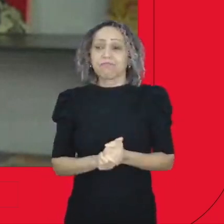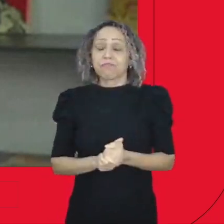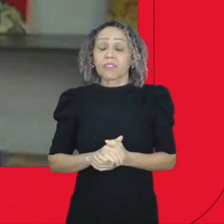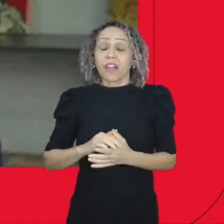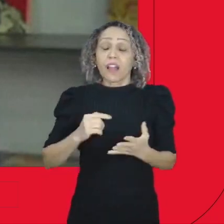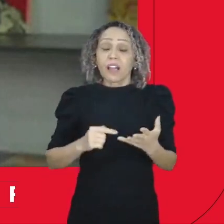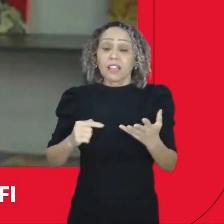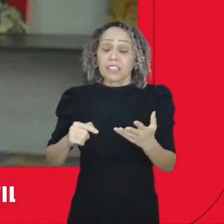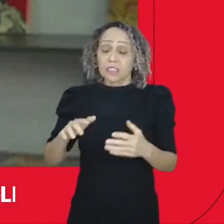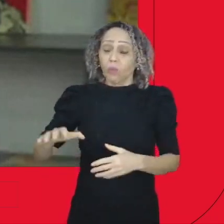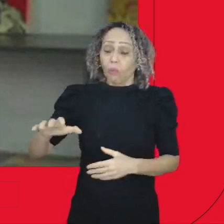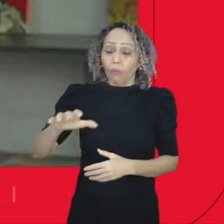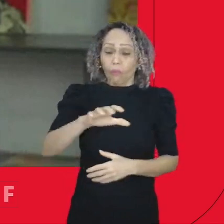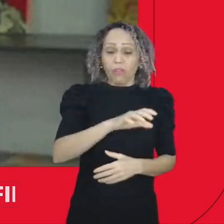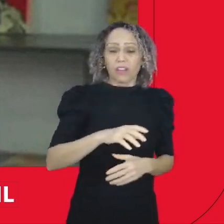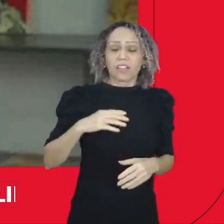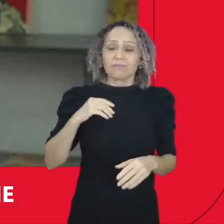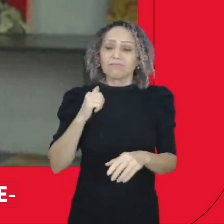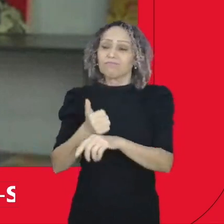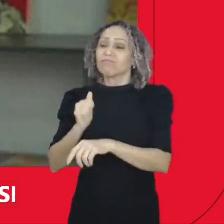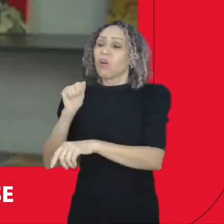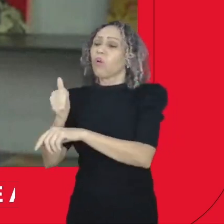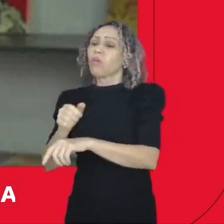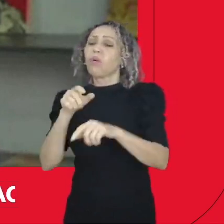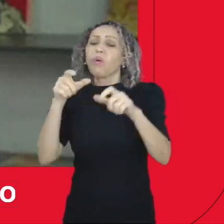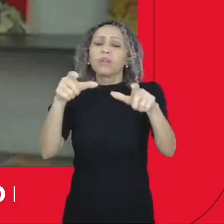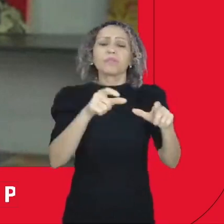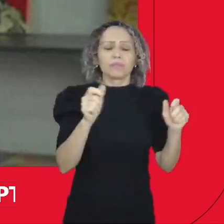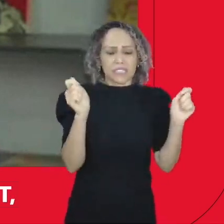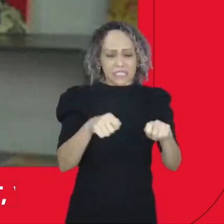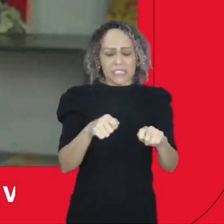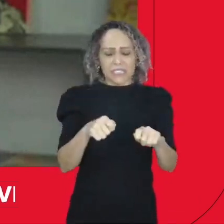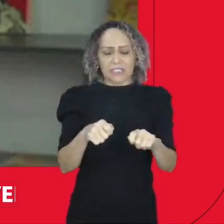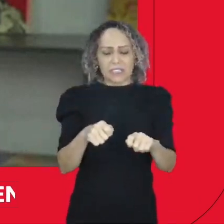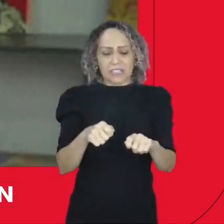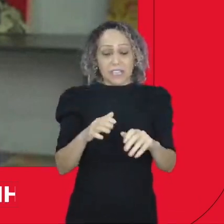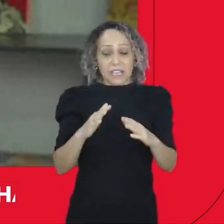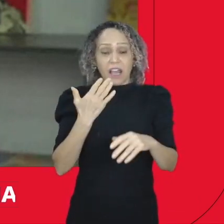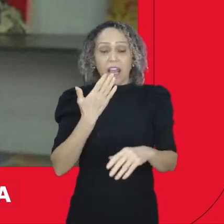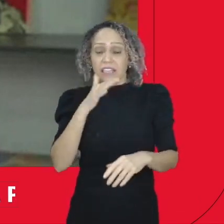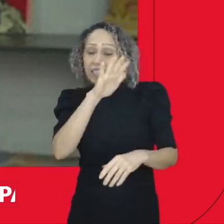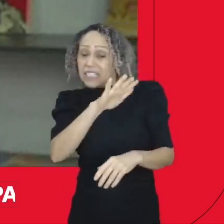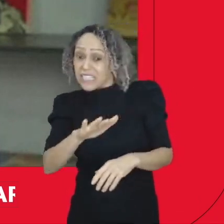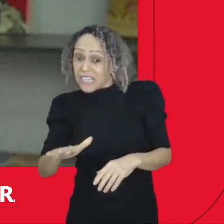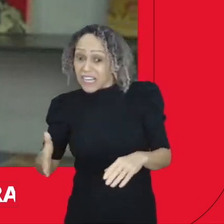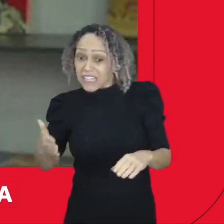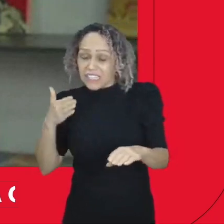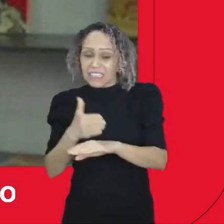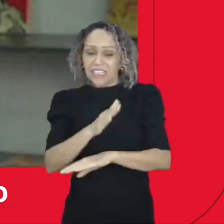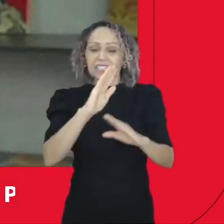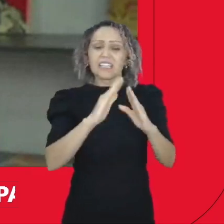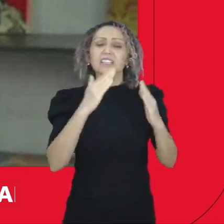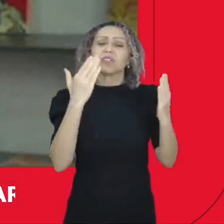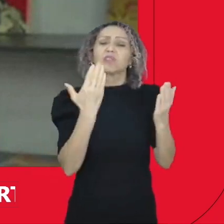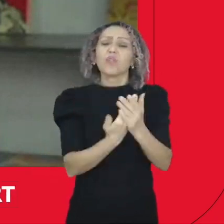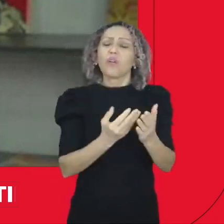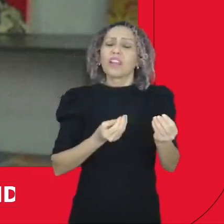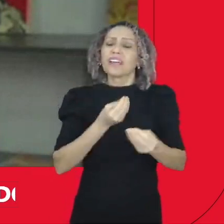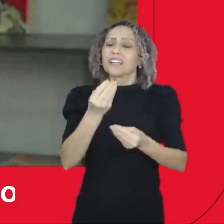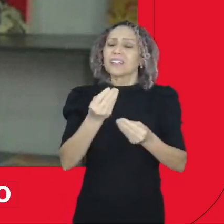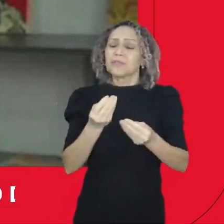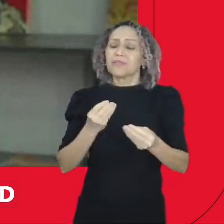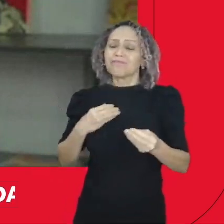temos que fazer um grande mutirão para a gente reconstituir uma educação verdadeiramente à altura e da necessidade que o